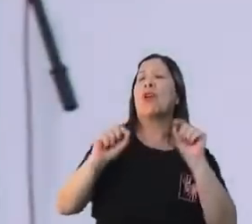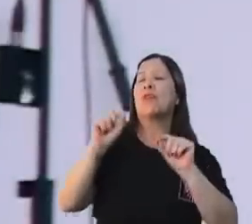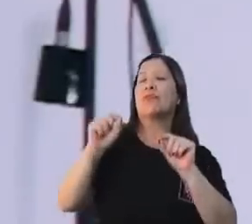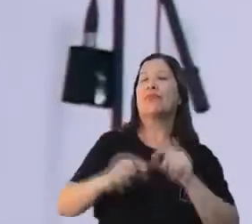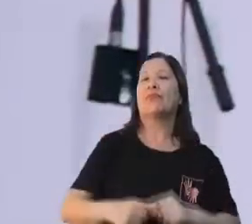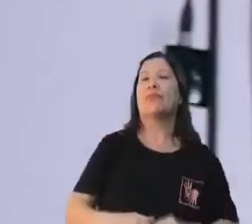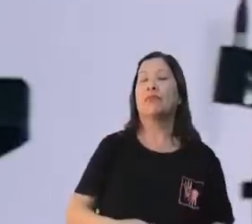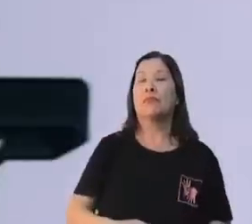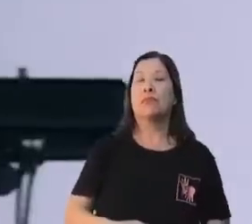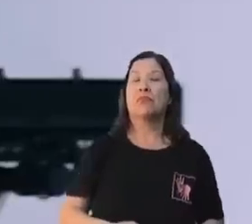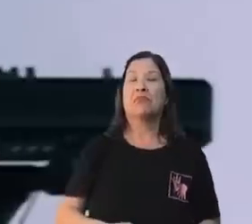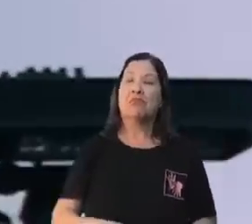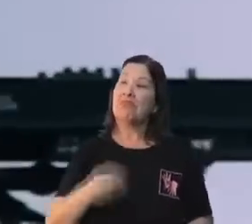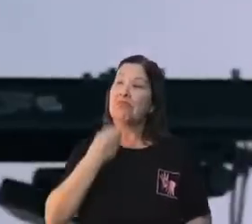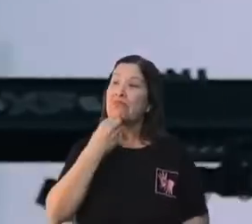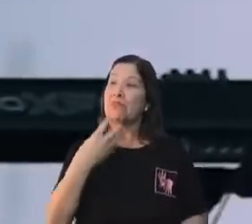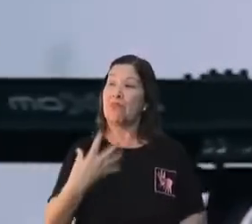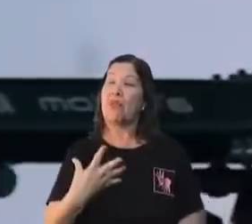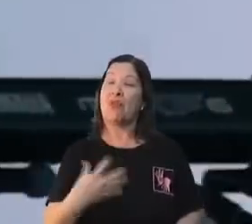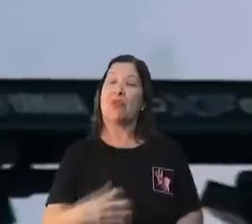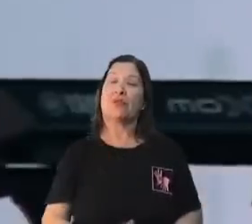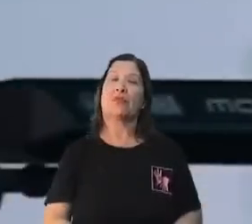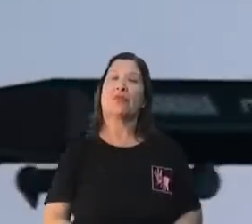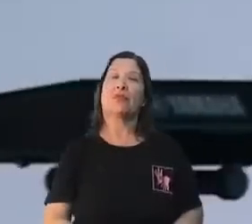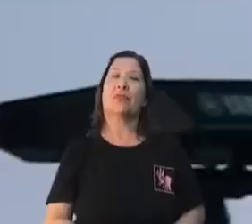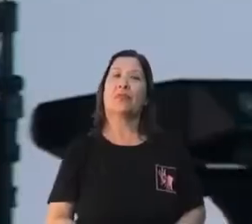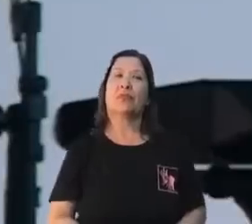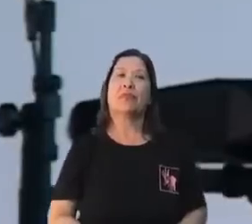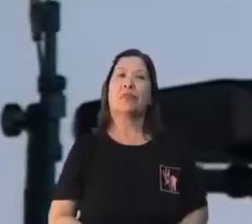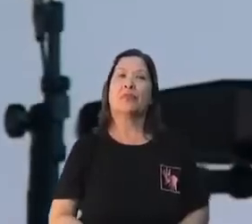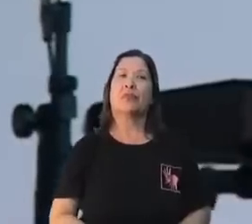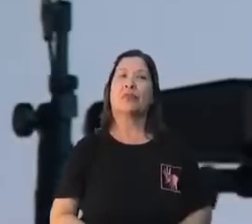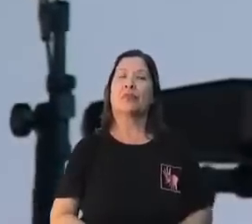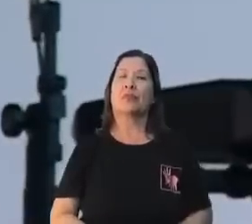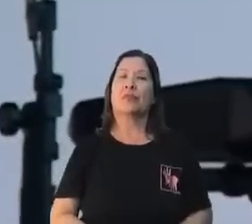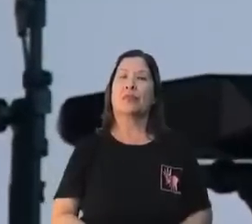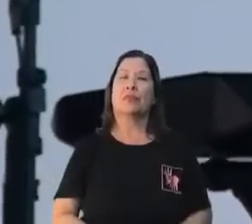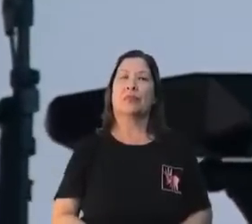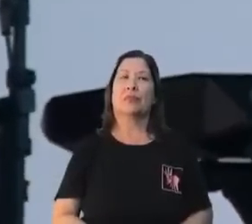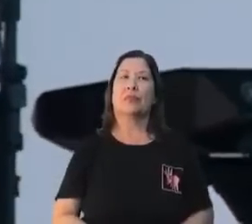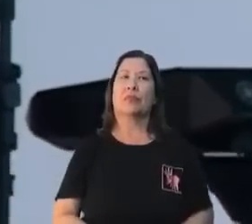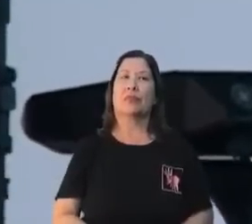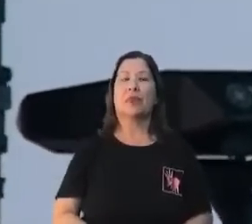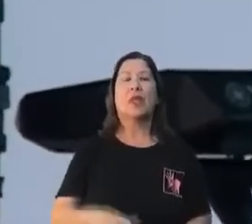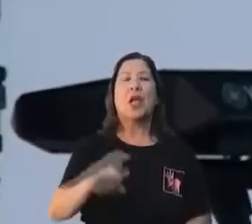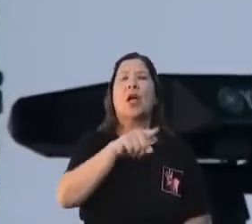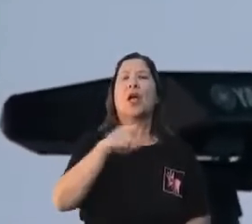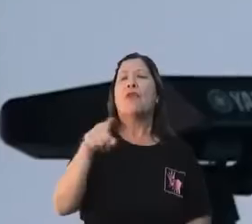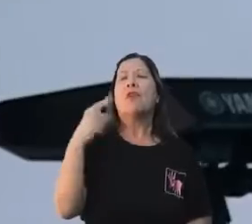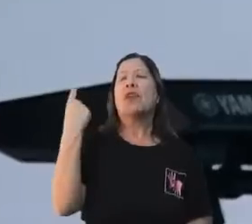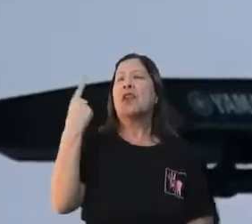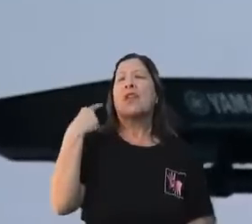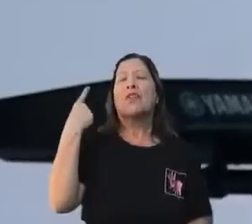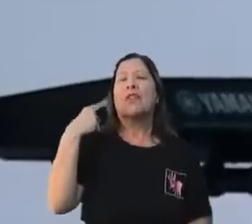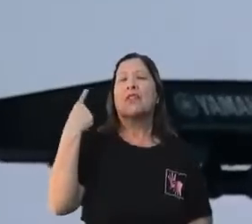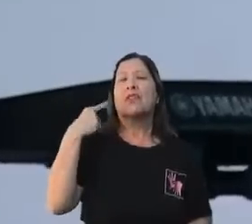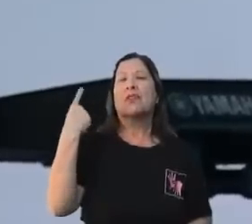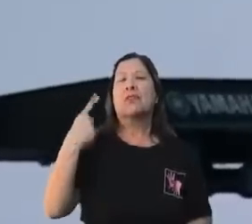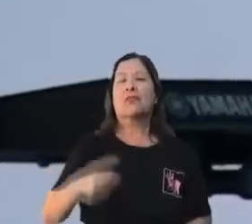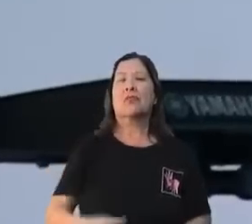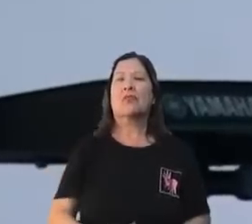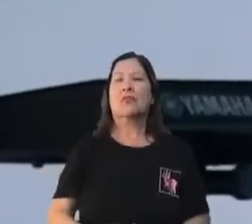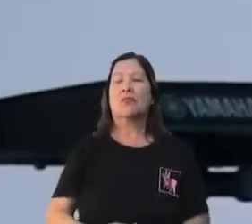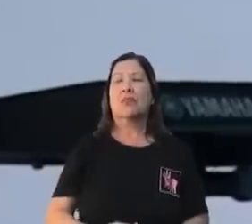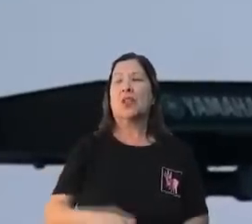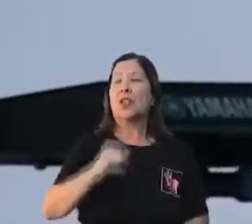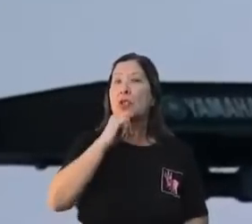é essa palavra. Falando: você não entendeu o que eu estou falando, você está maluco? Eu estou falando que